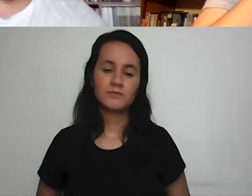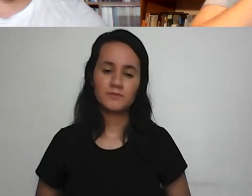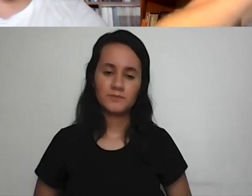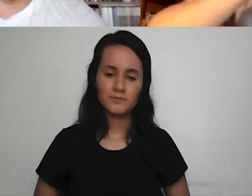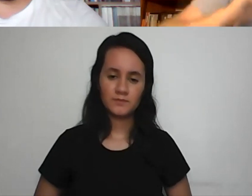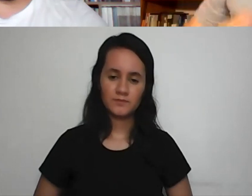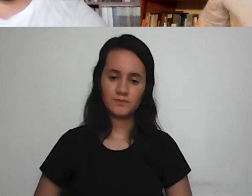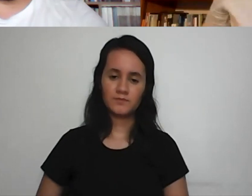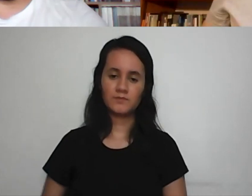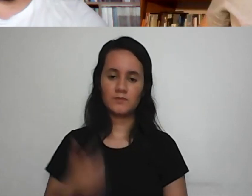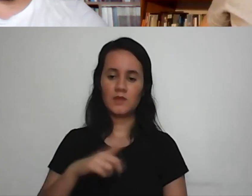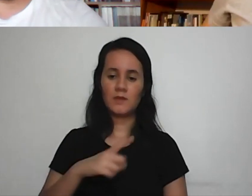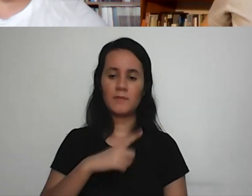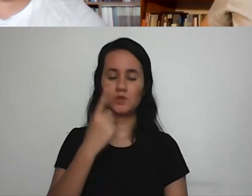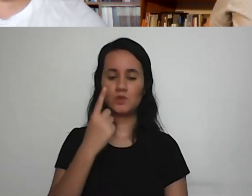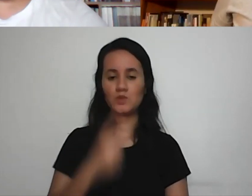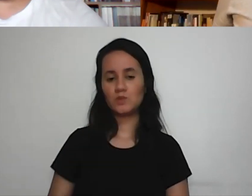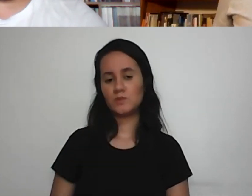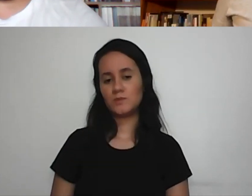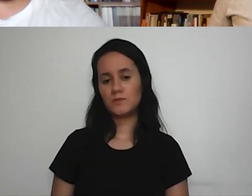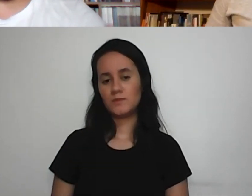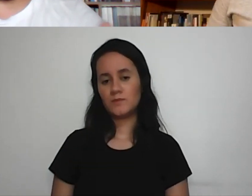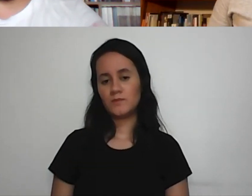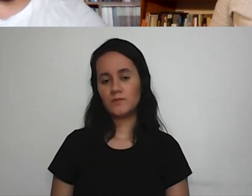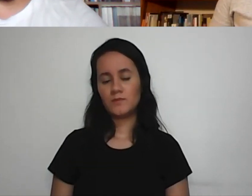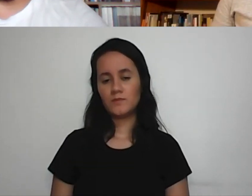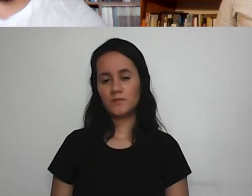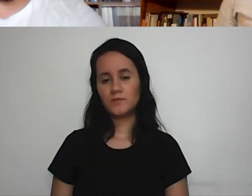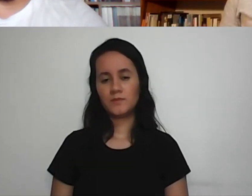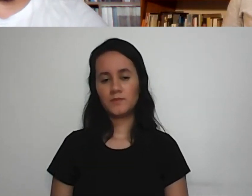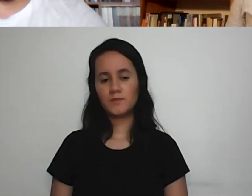E tem mais uma...